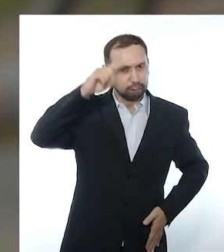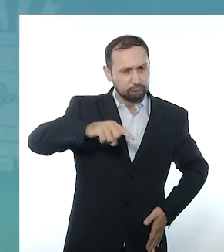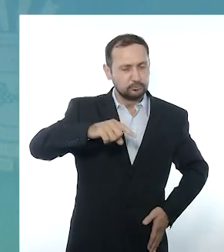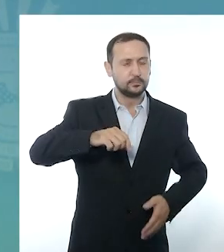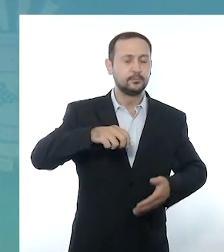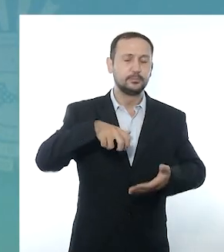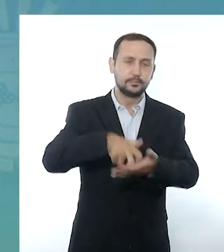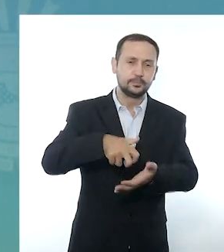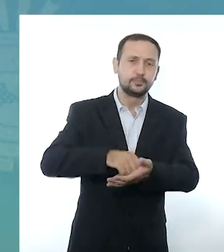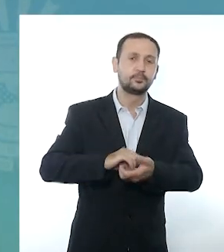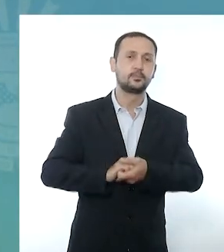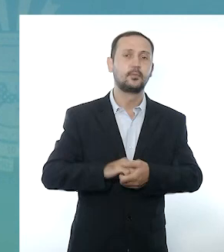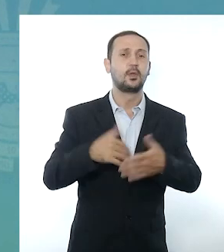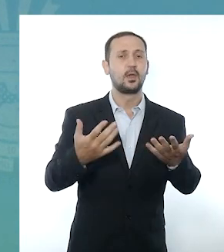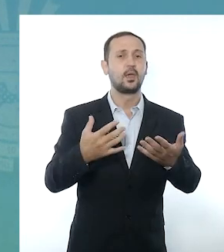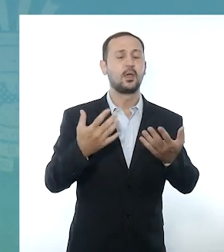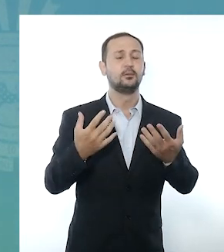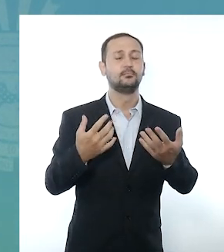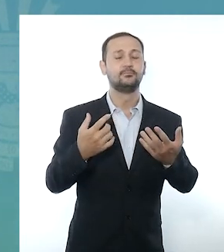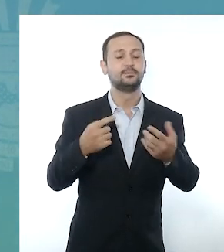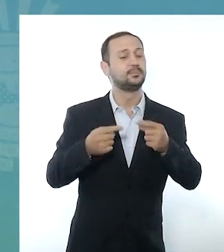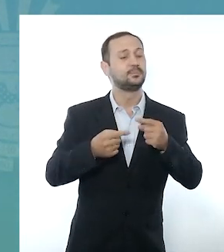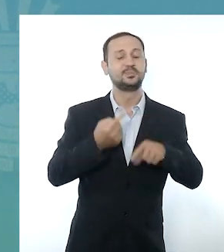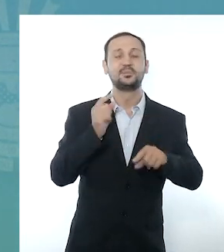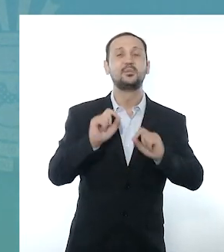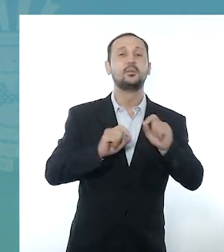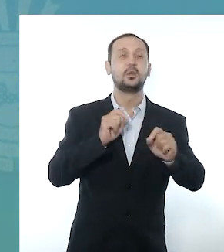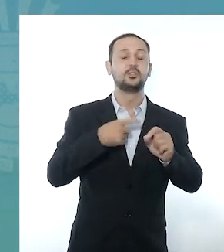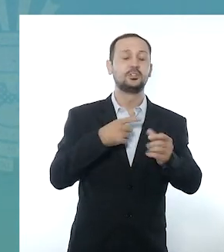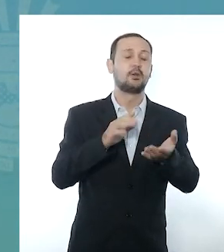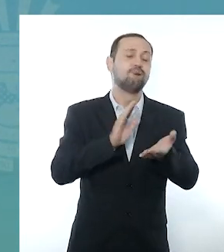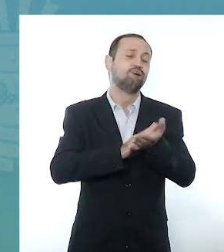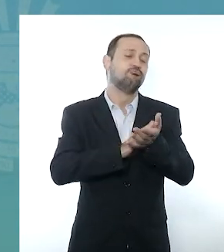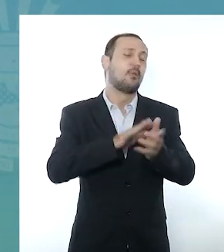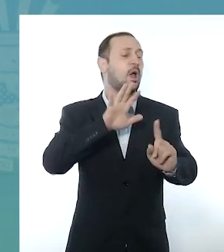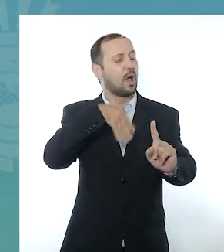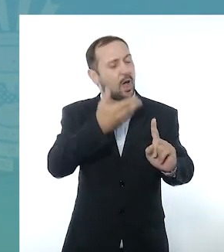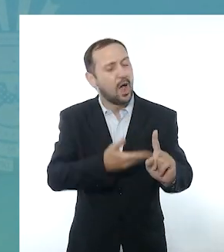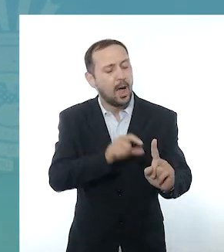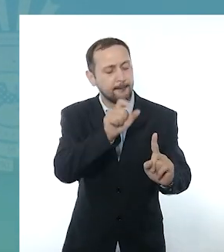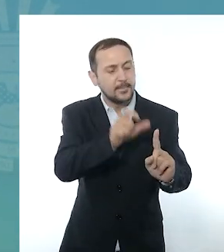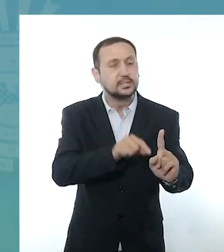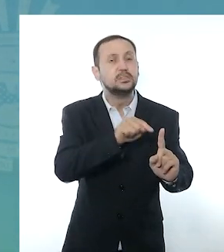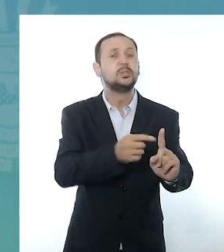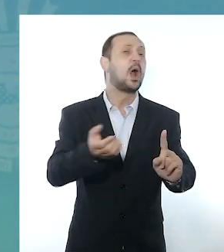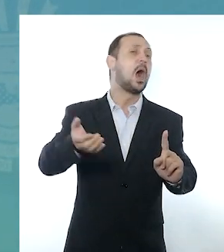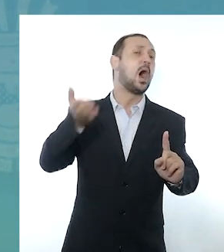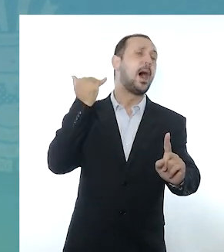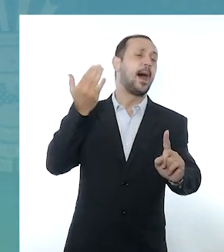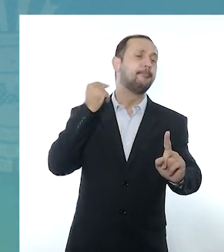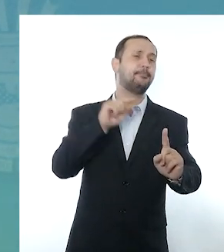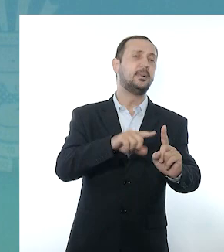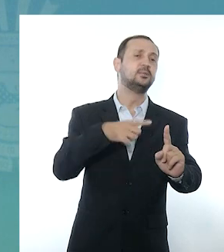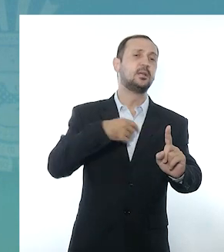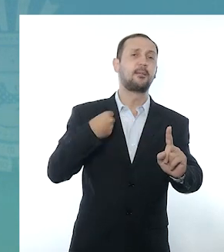militar. Seria um contrassenso nós homenagearmos alguém que teve